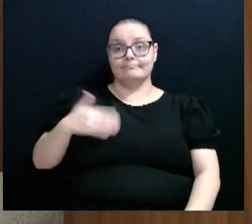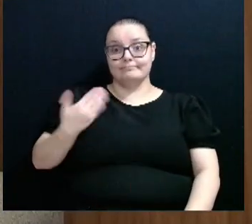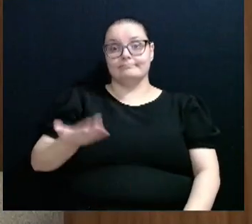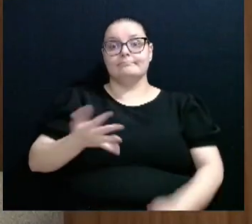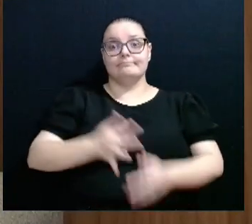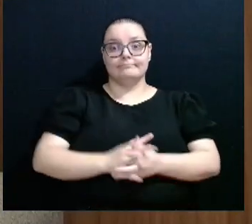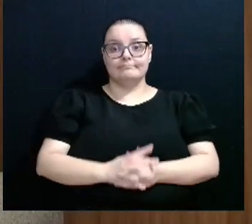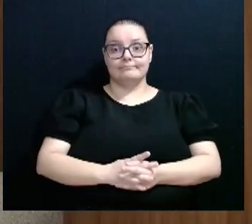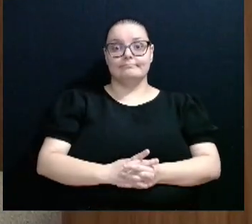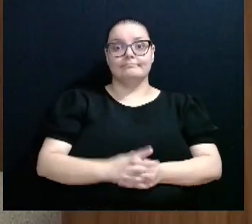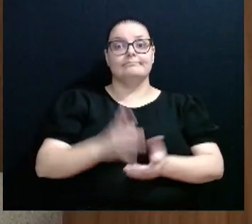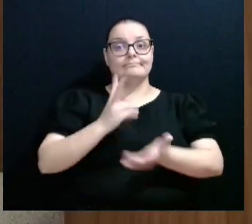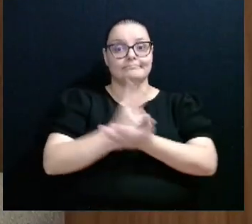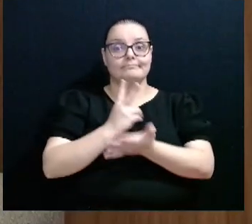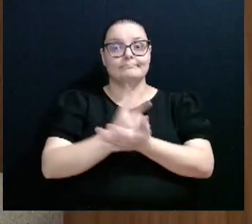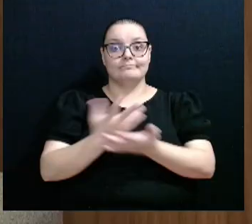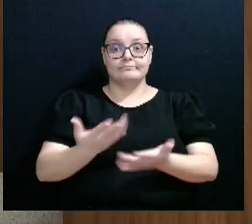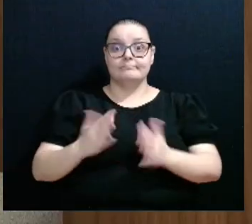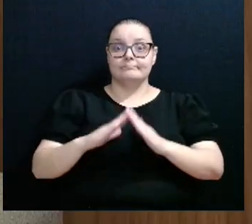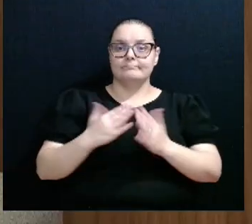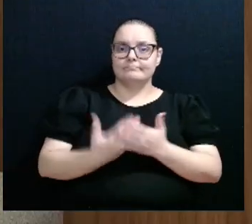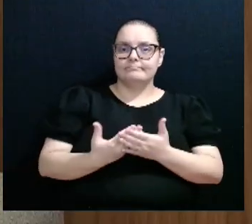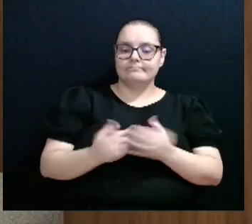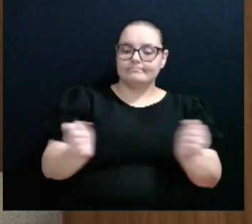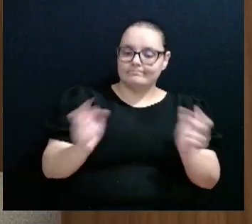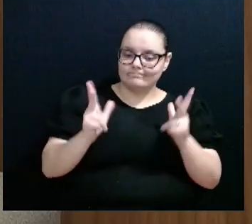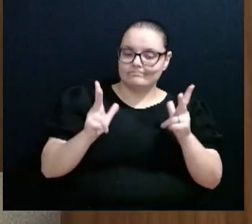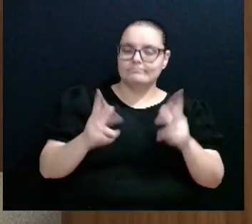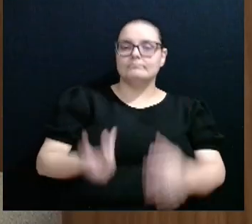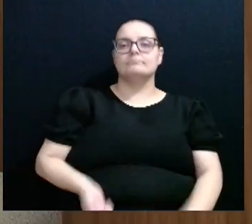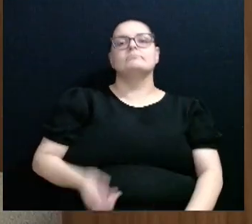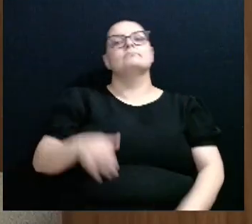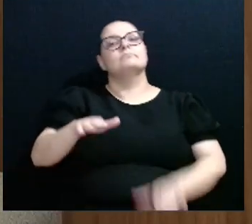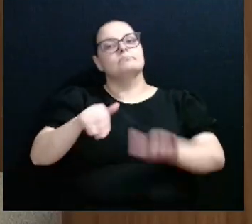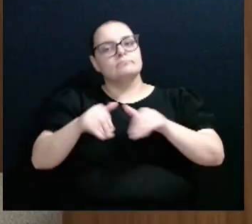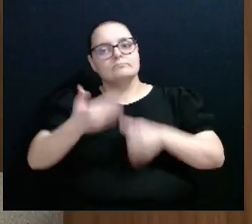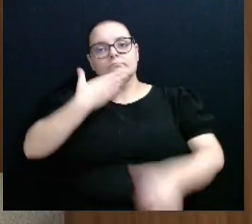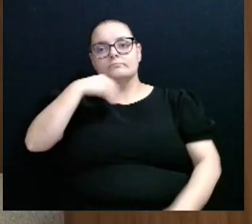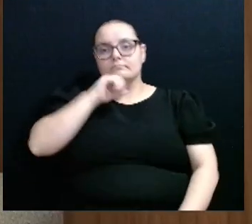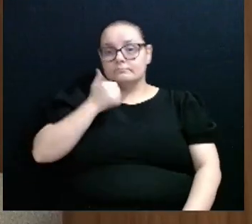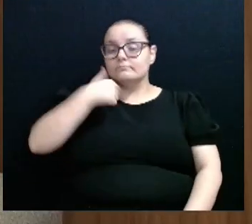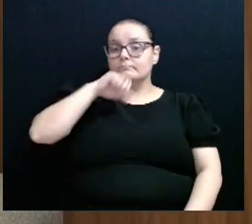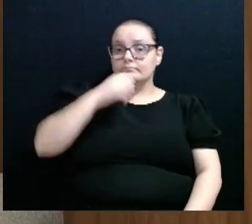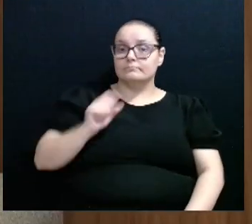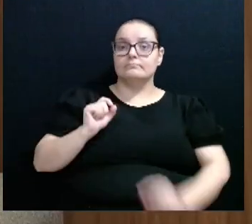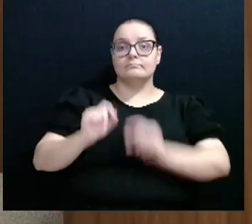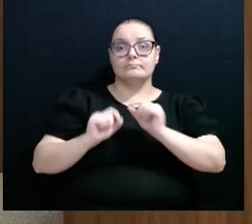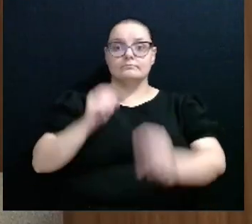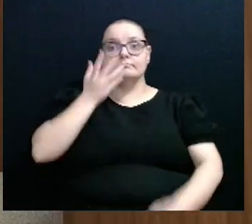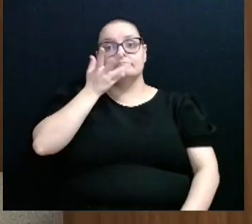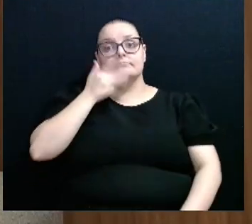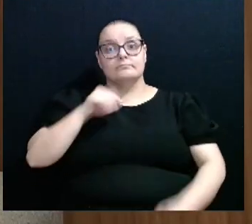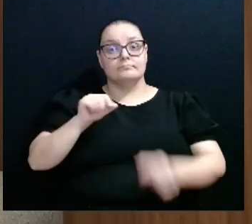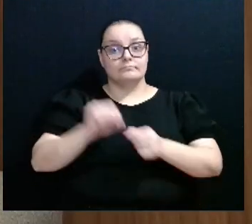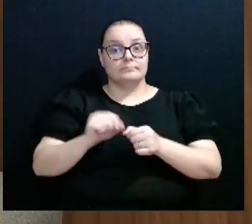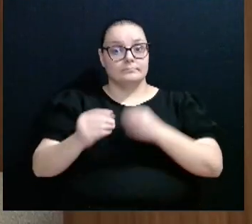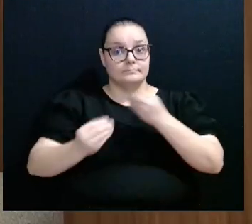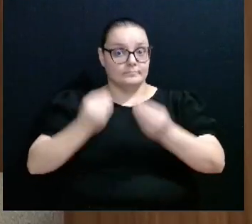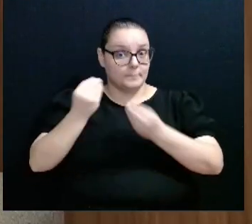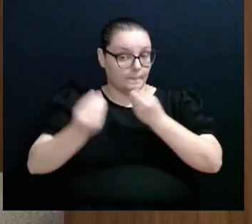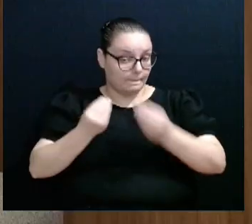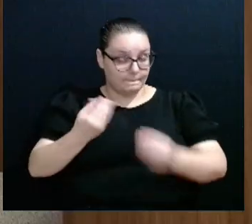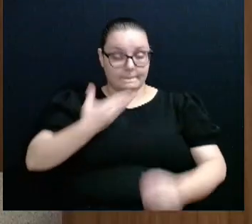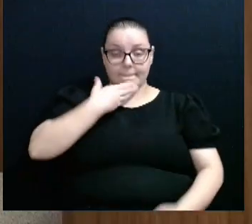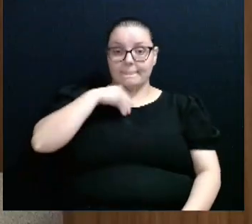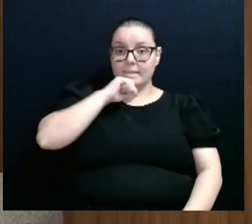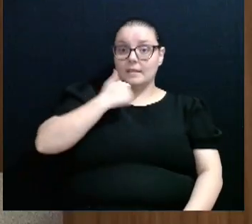tempo todo na escola ela chama também, a escola chama os pais para falar o que a criança está fazendo, como que os pais devem